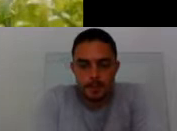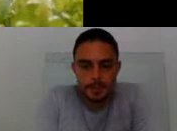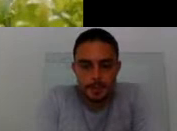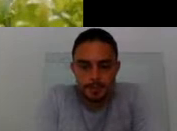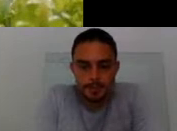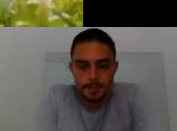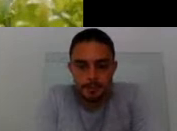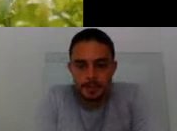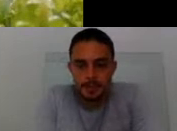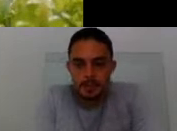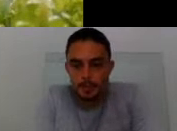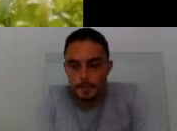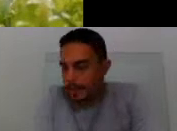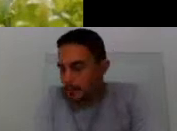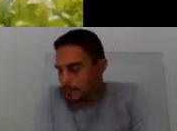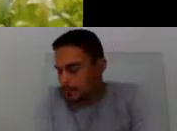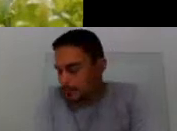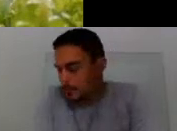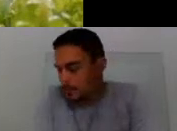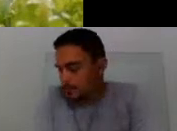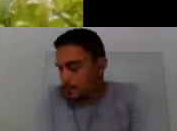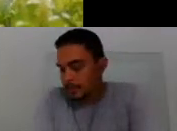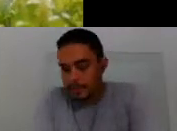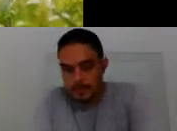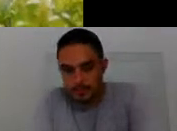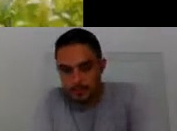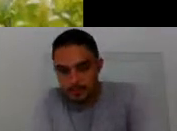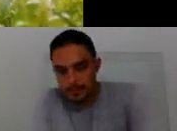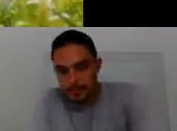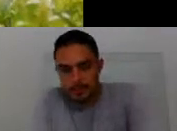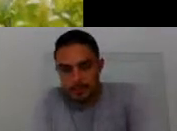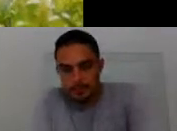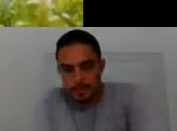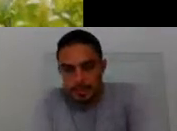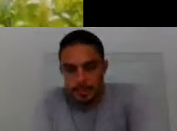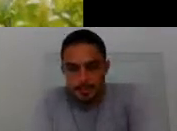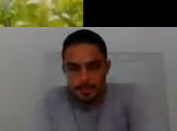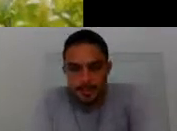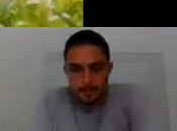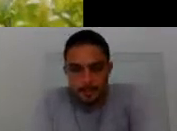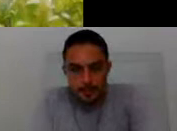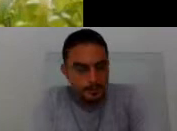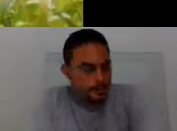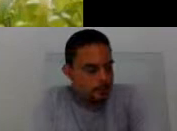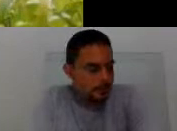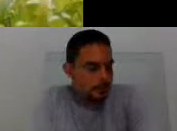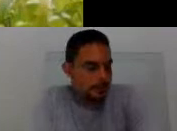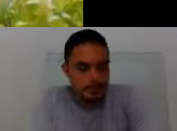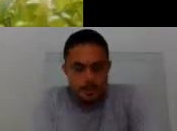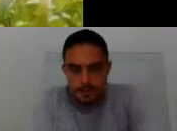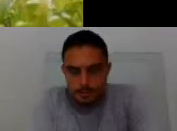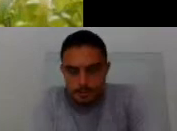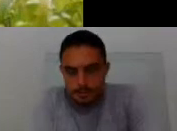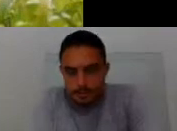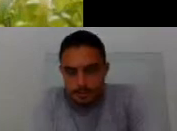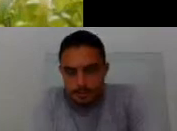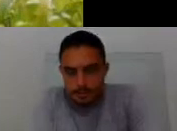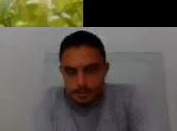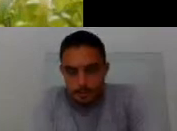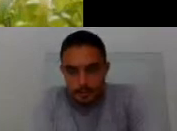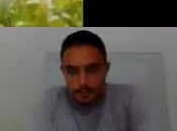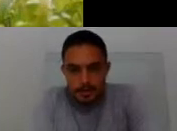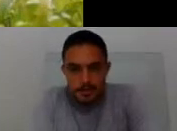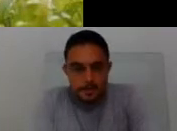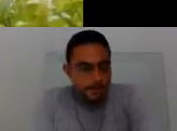mais fácil para vocês conseguirem acompanhar. Apesar que os cálculos que eu vou passar hoje, principalmente, são bem simples, tá? Resolver 2 exercícios